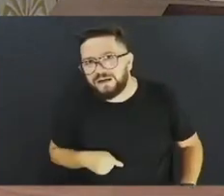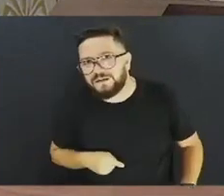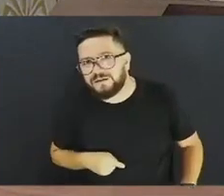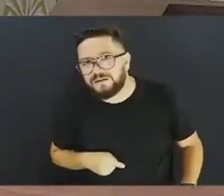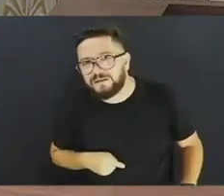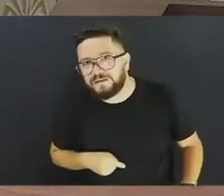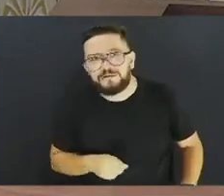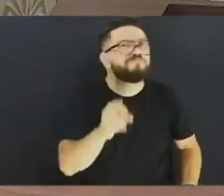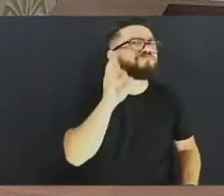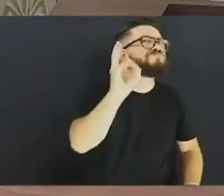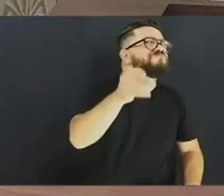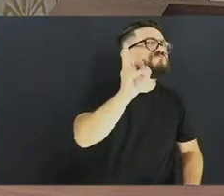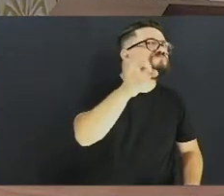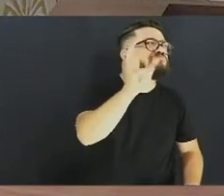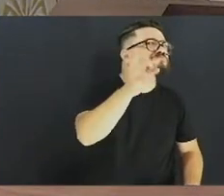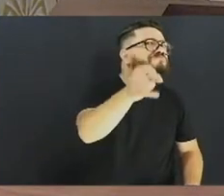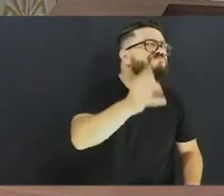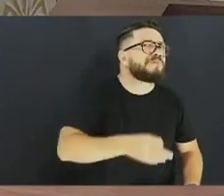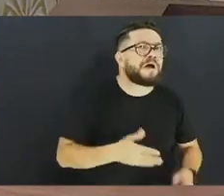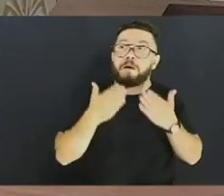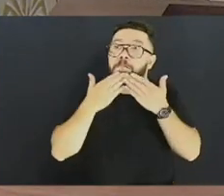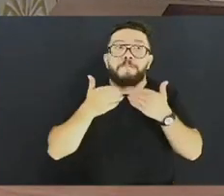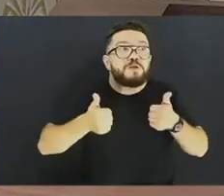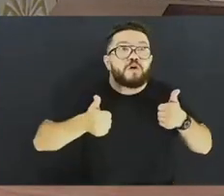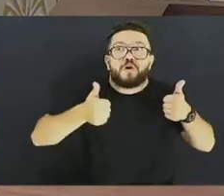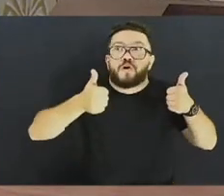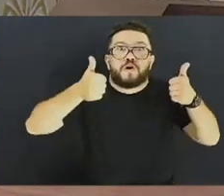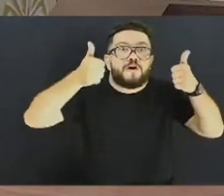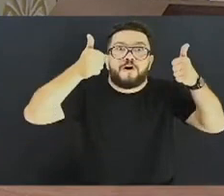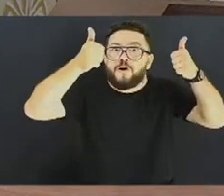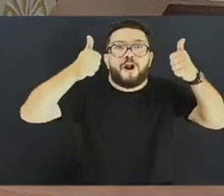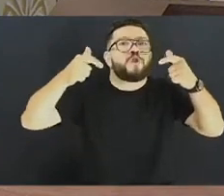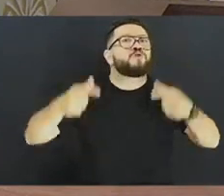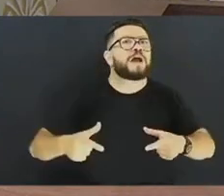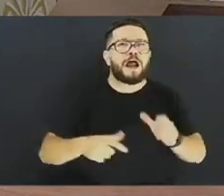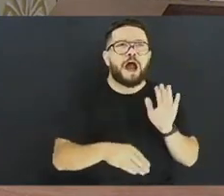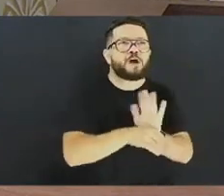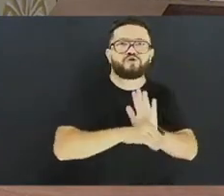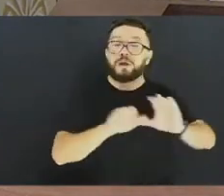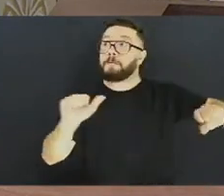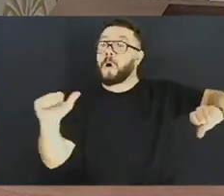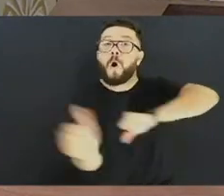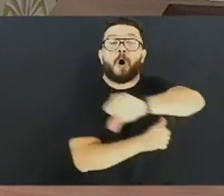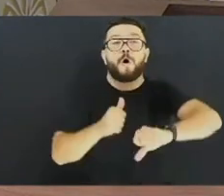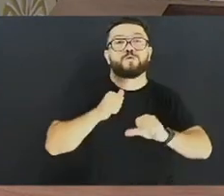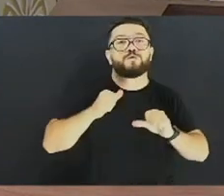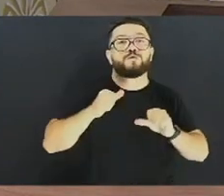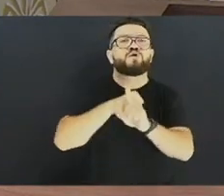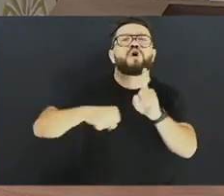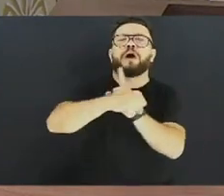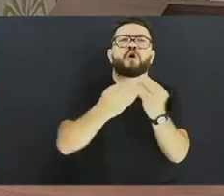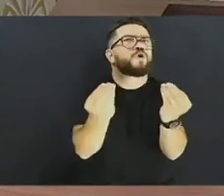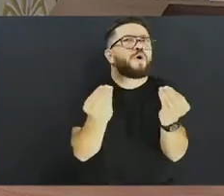melhor reduto para mudanças sociais e mudança de comportamento social. Muito